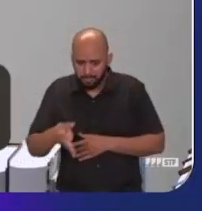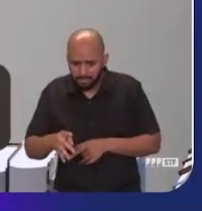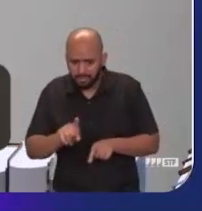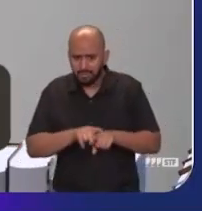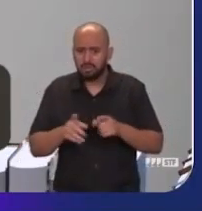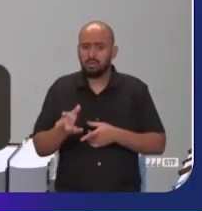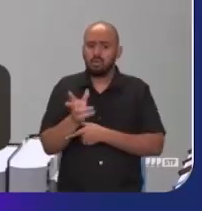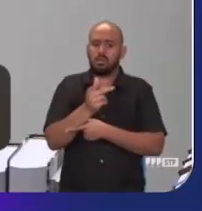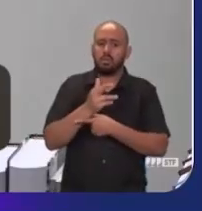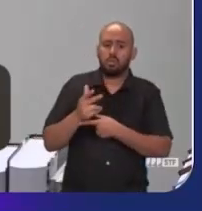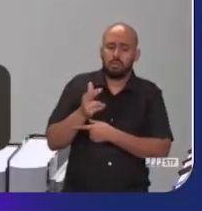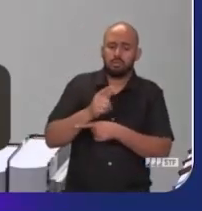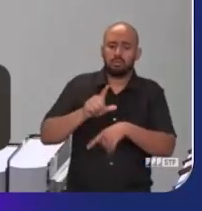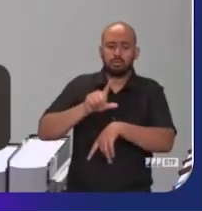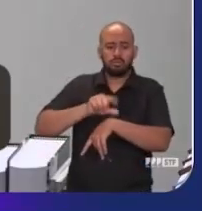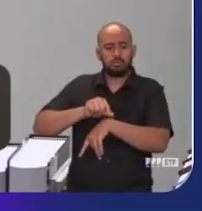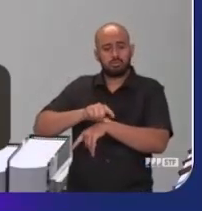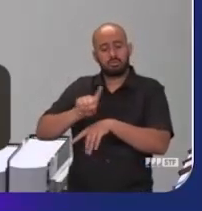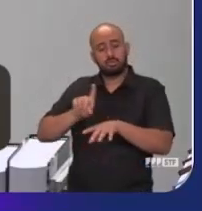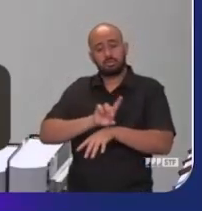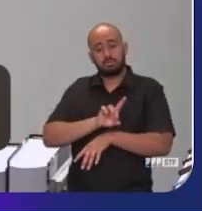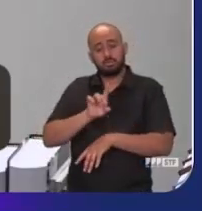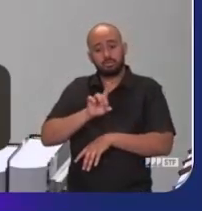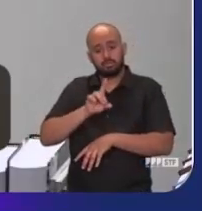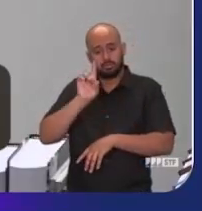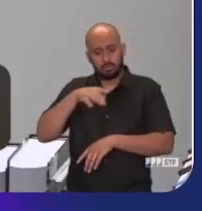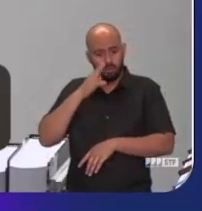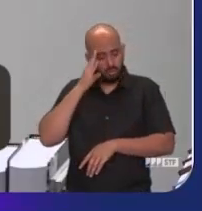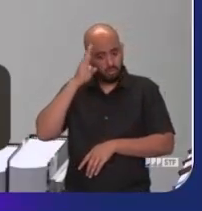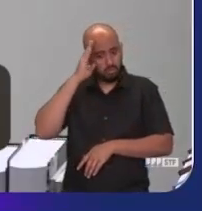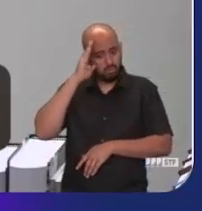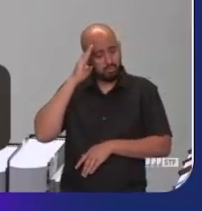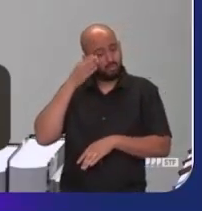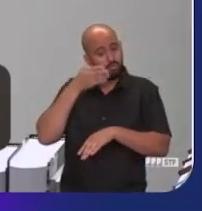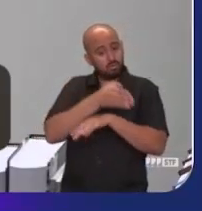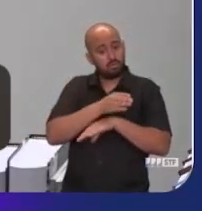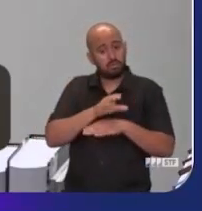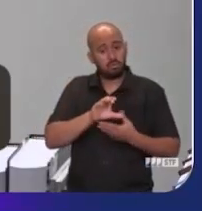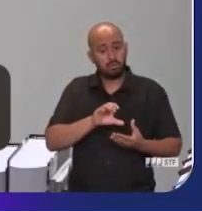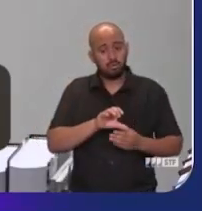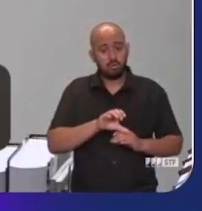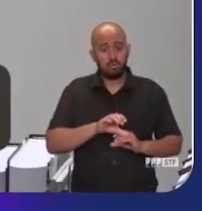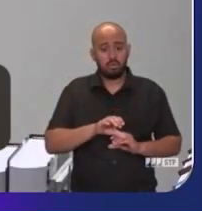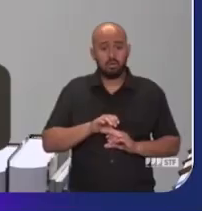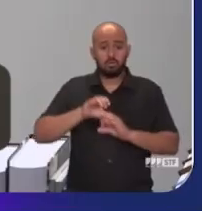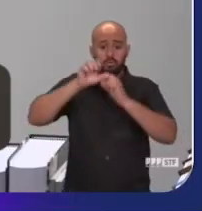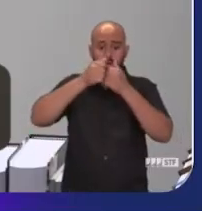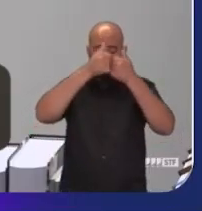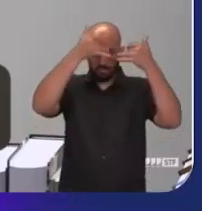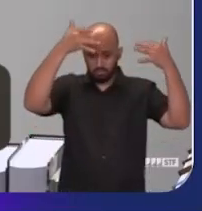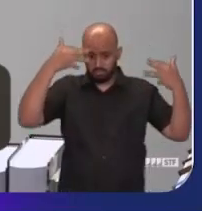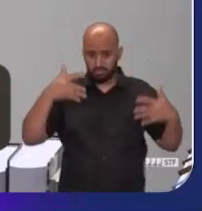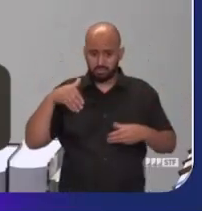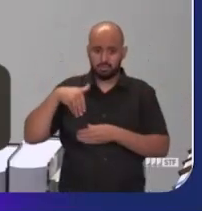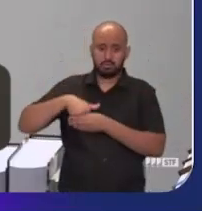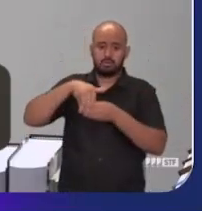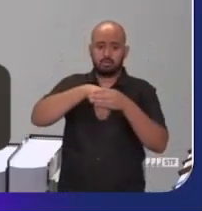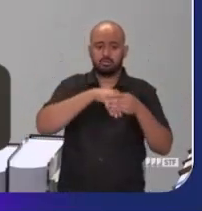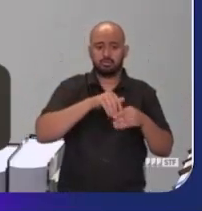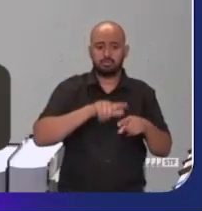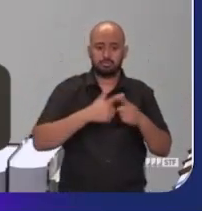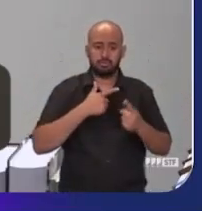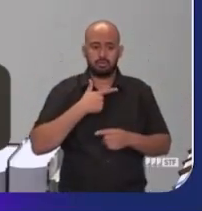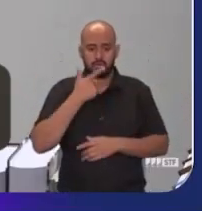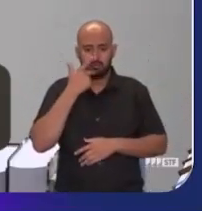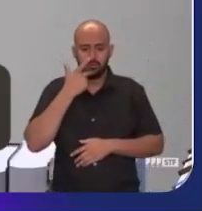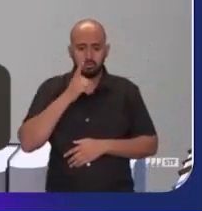Luneta no período em que as Forças Armadas participavam da Comissão de Transparência Eleitoral. Declarou com